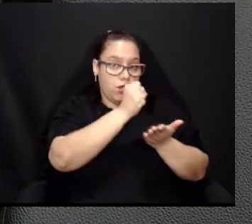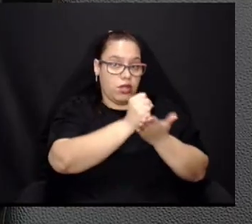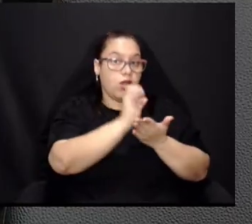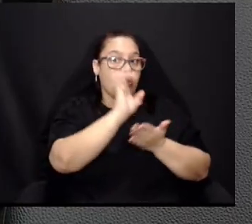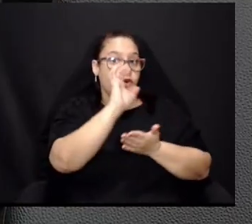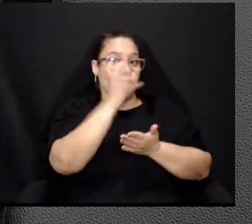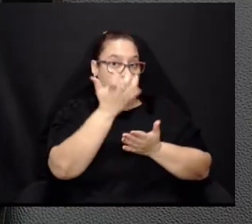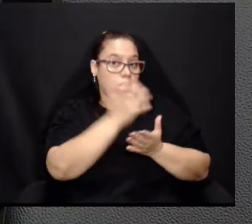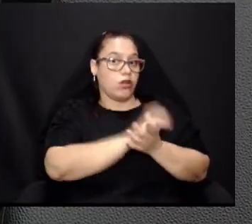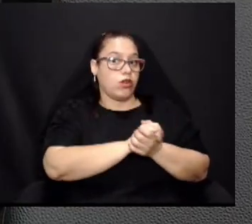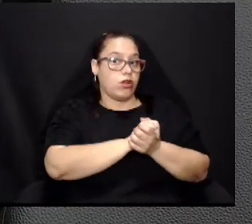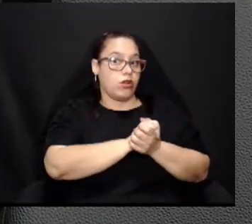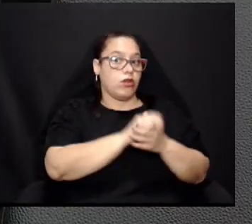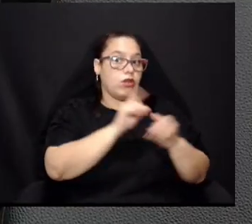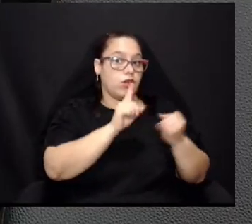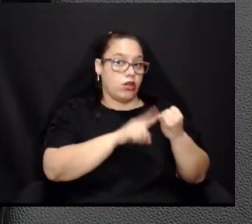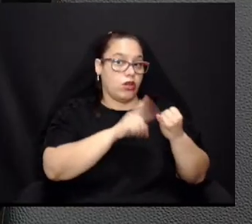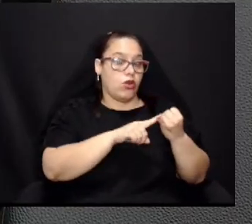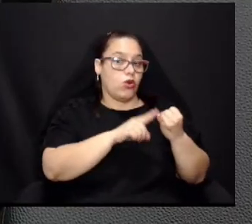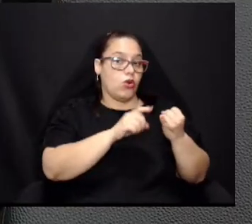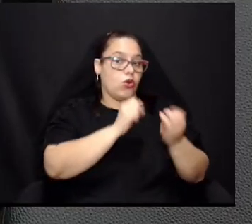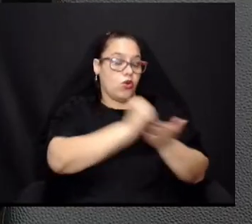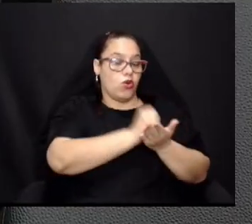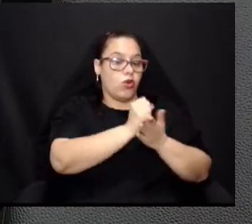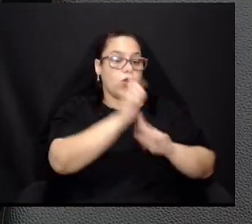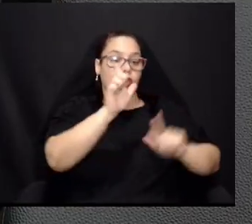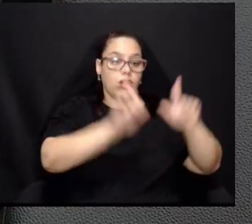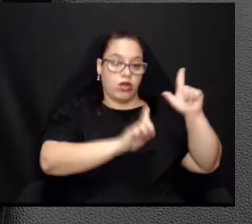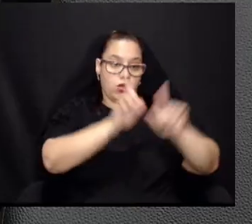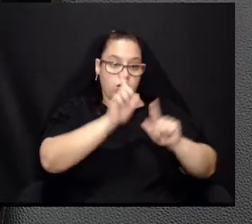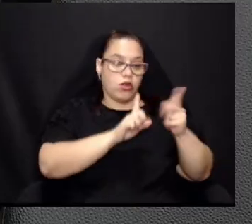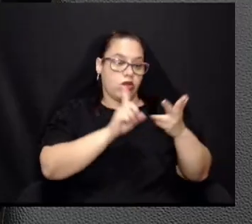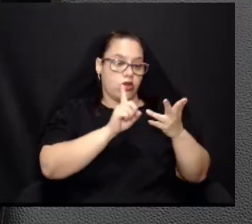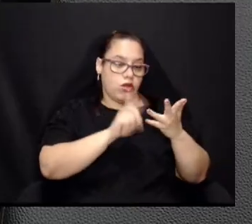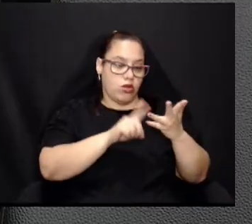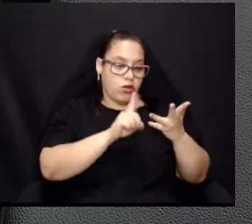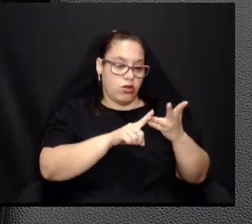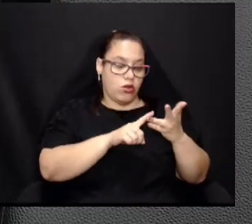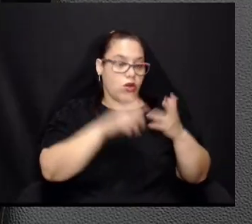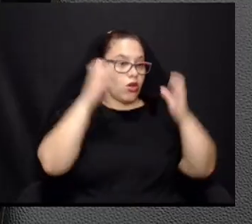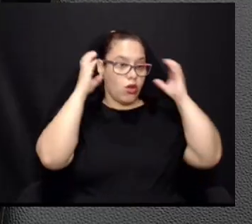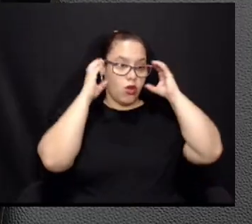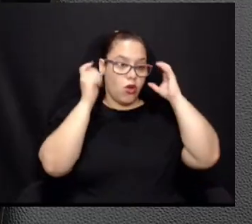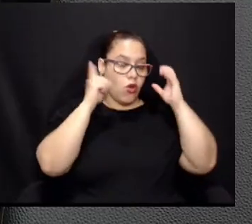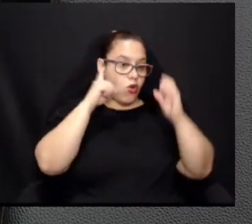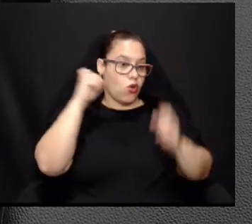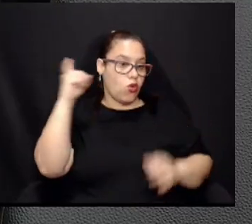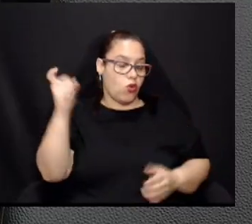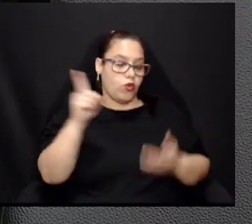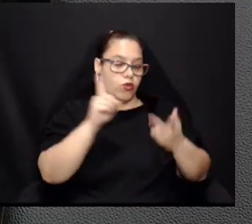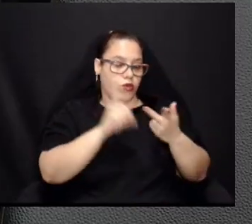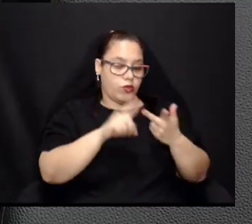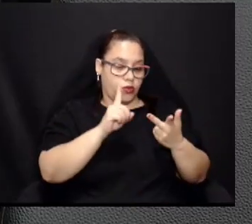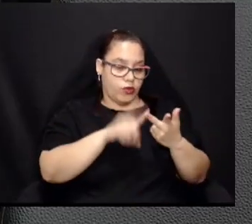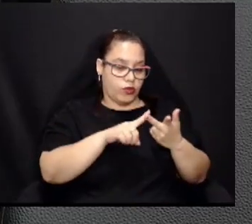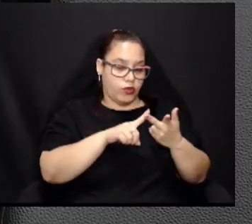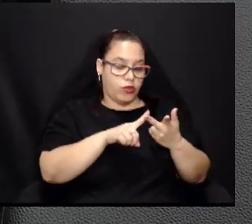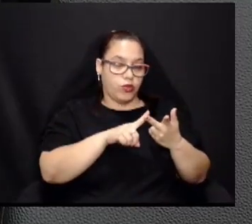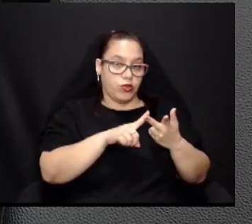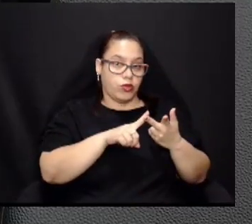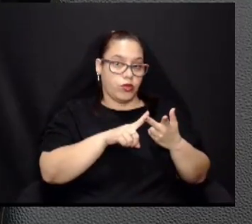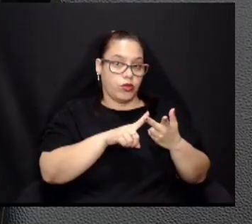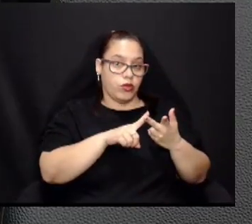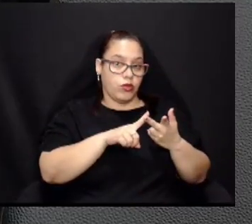tem um contrato da TV, a gente tem contrato de som, temos contrato até de coffee